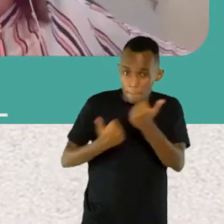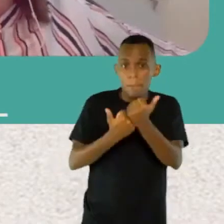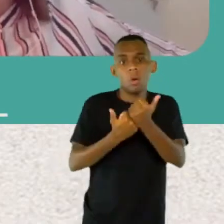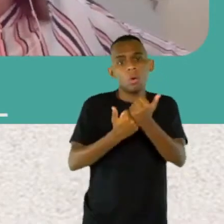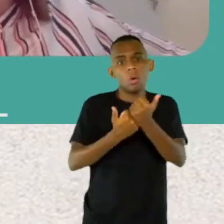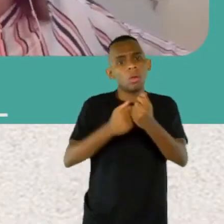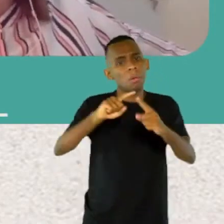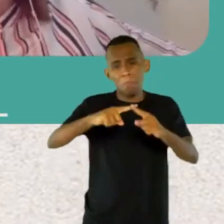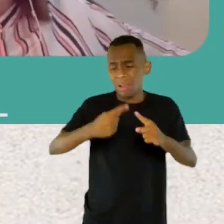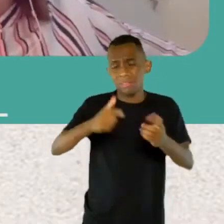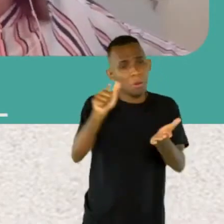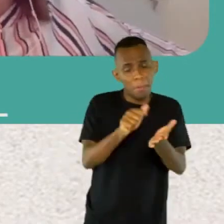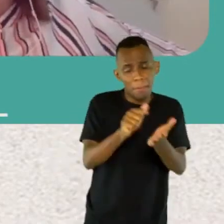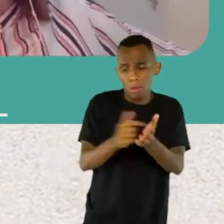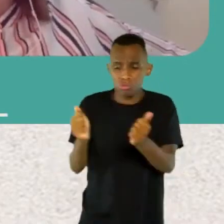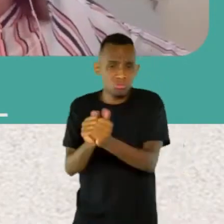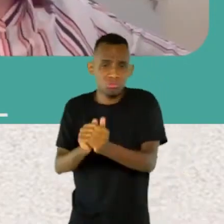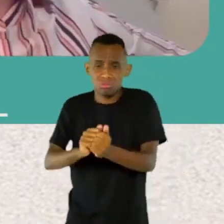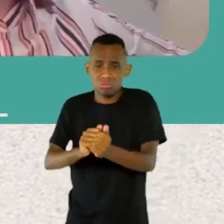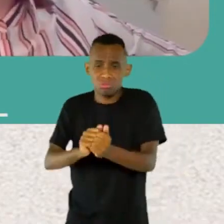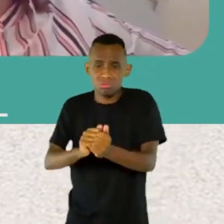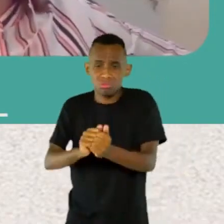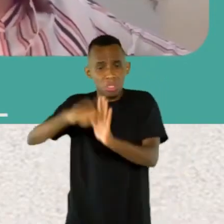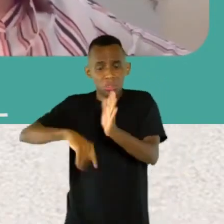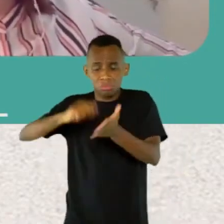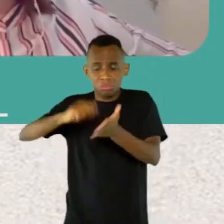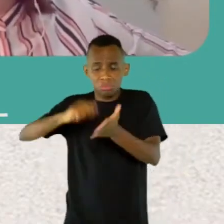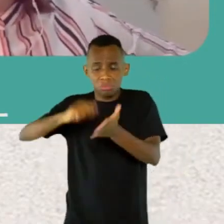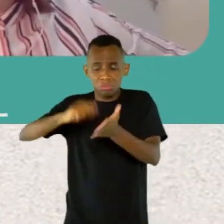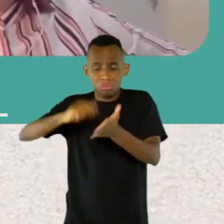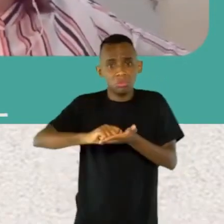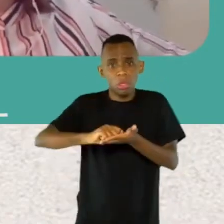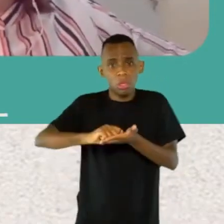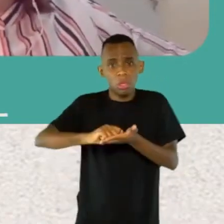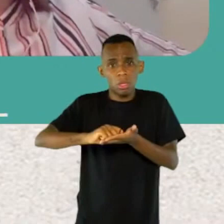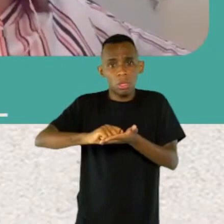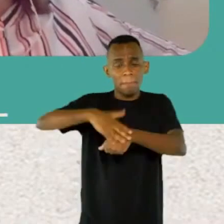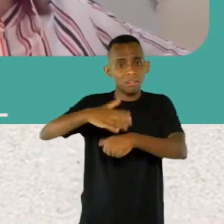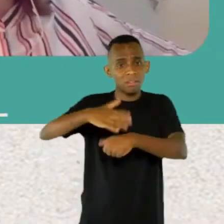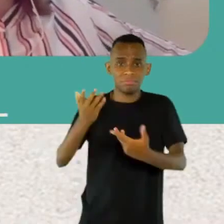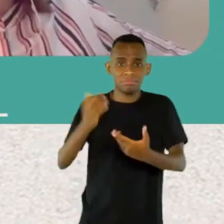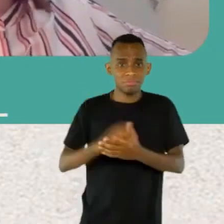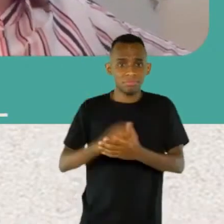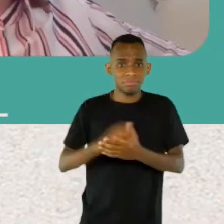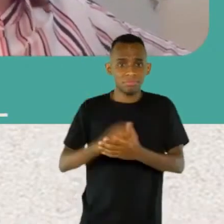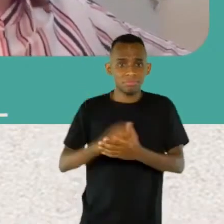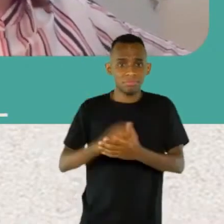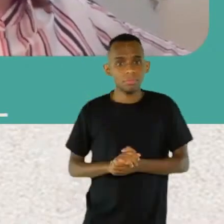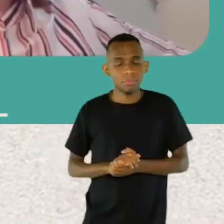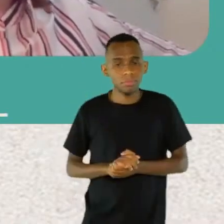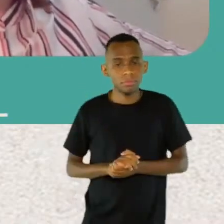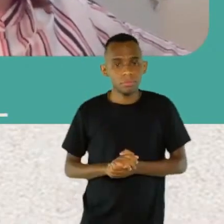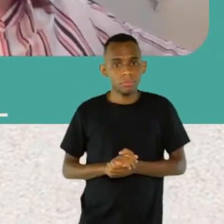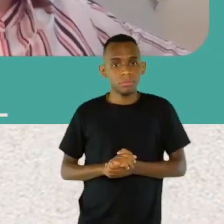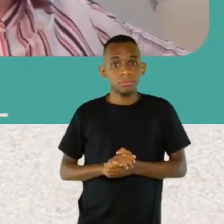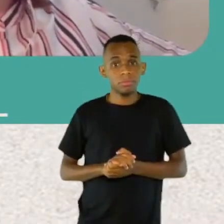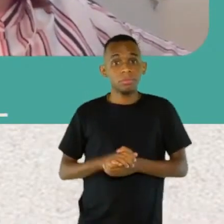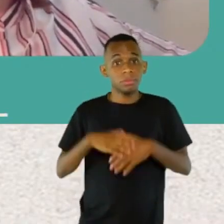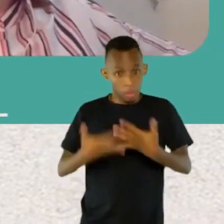né? Não tem Solidão e mais papel. nada. Boa lembrança. Solidão e o papel, que são Você tem que tarefas ali